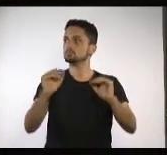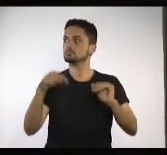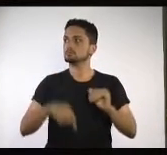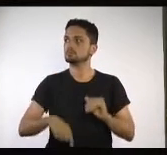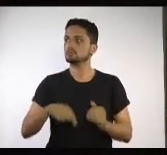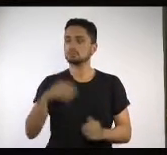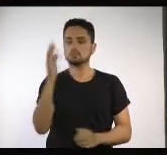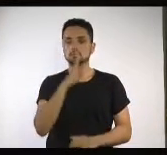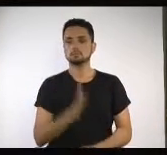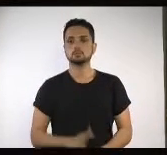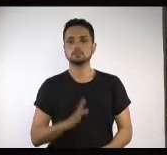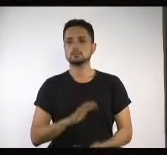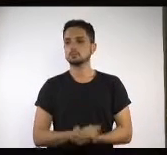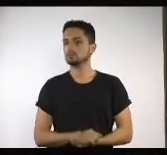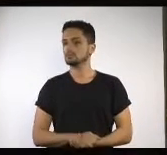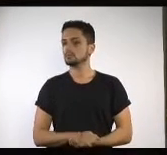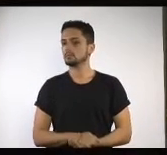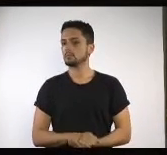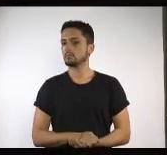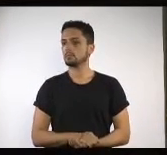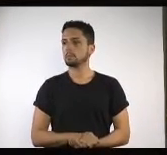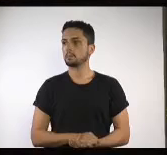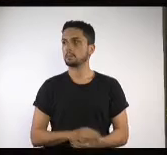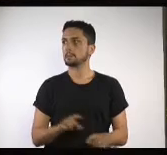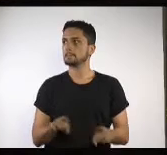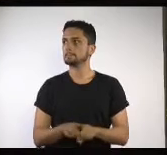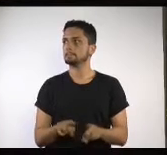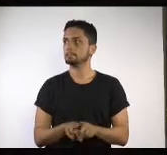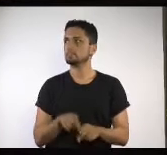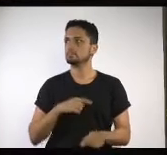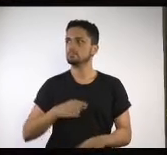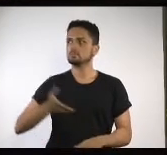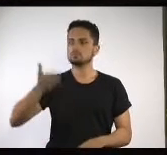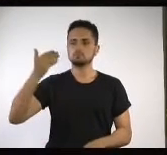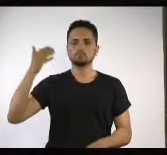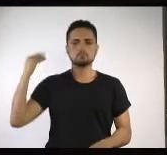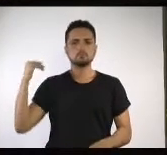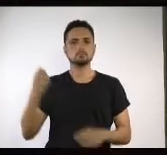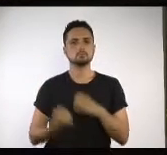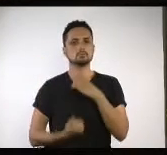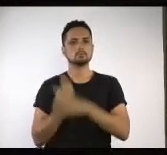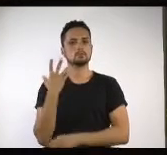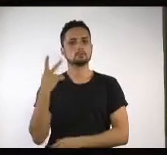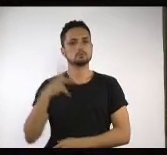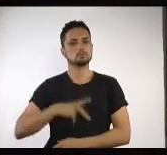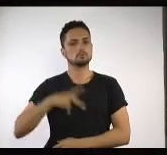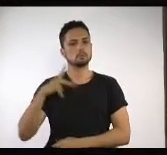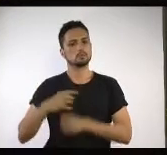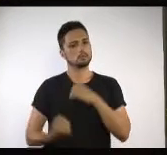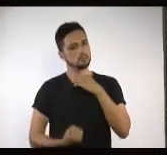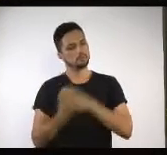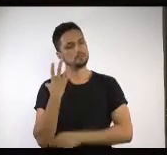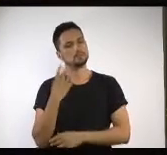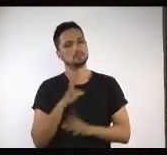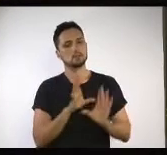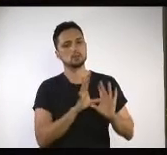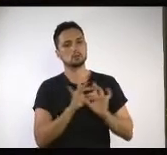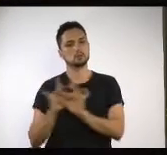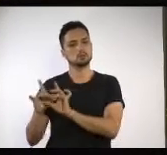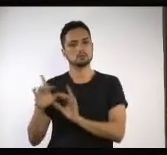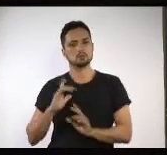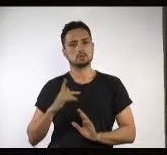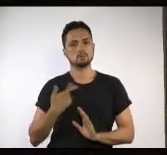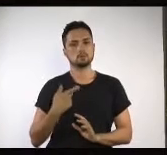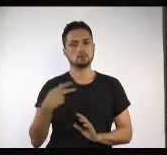do Brasil. Desde quando foi criada, no contexto da campanha O Petróleo é